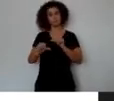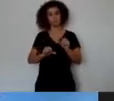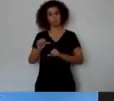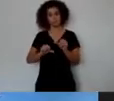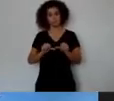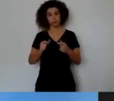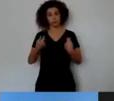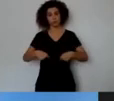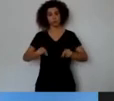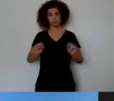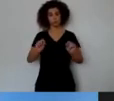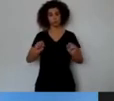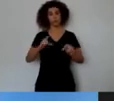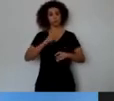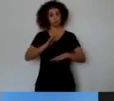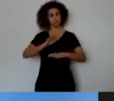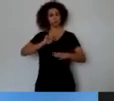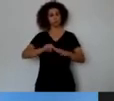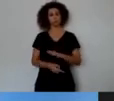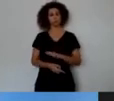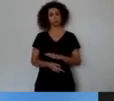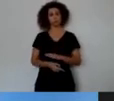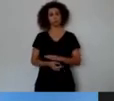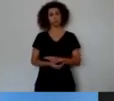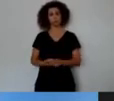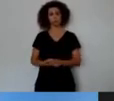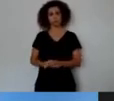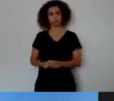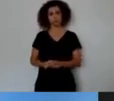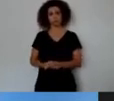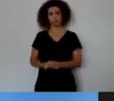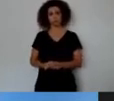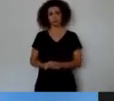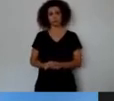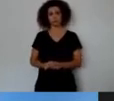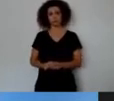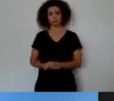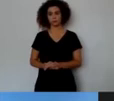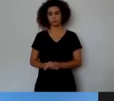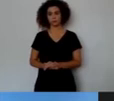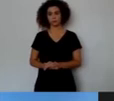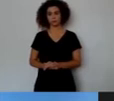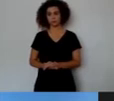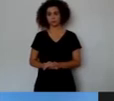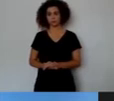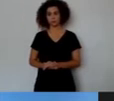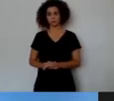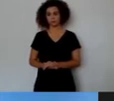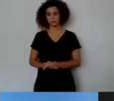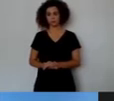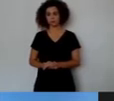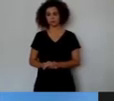mais profunda do que isso. Acho que alguém está falando que travou no áudio.